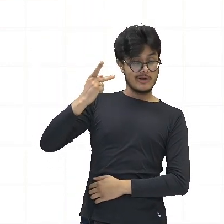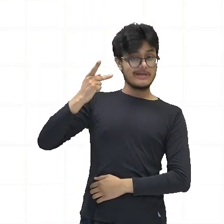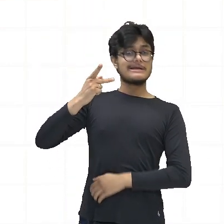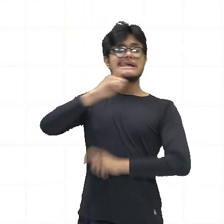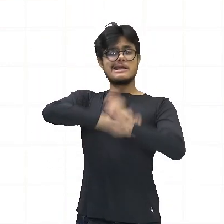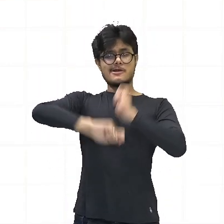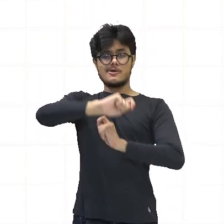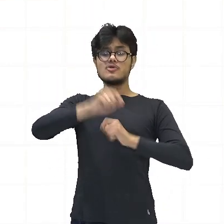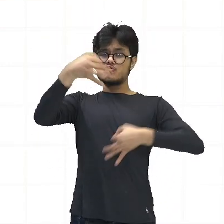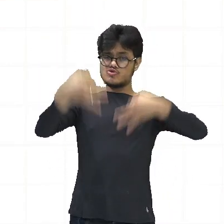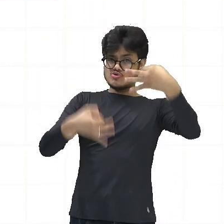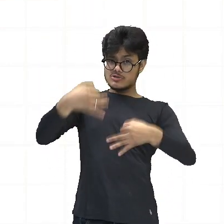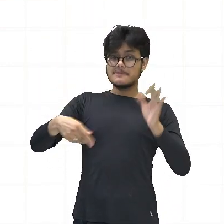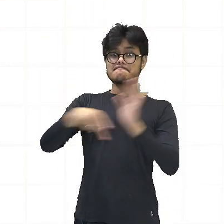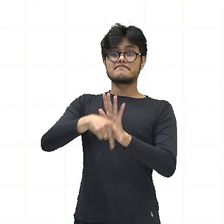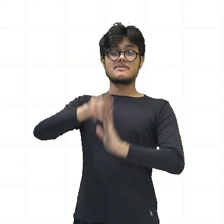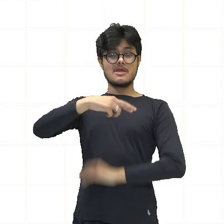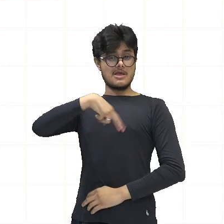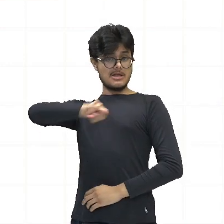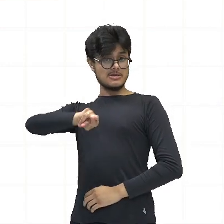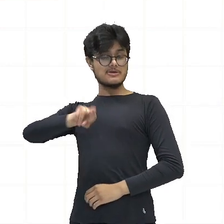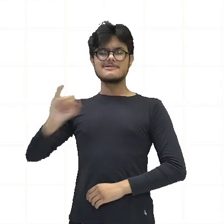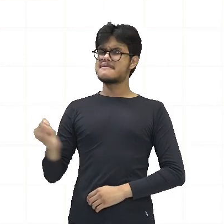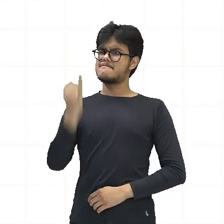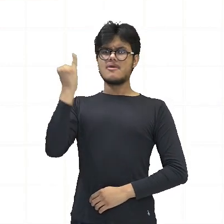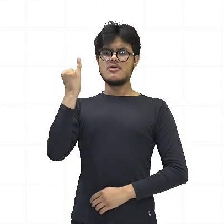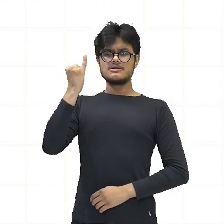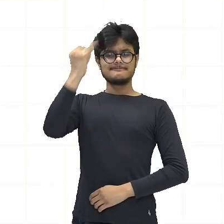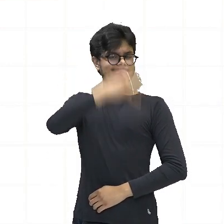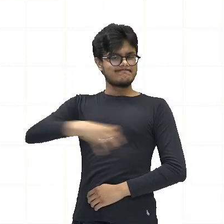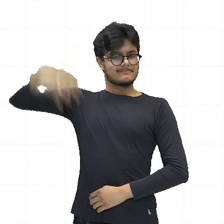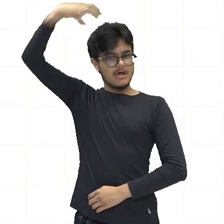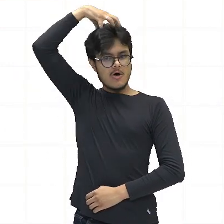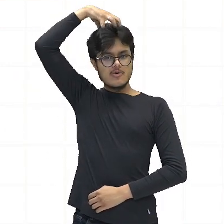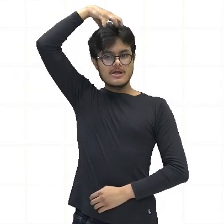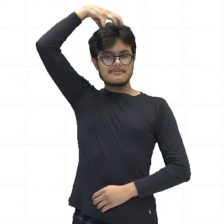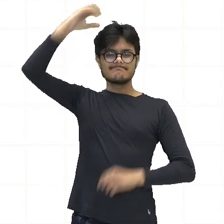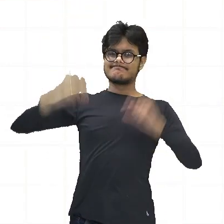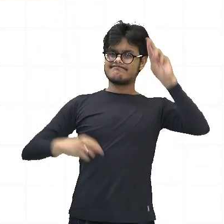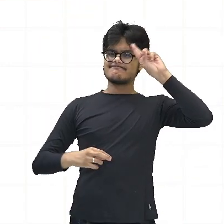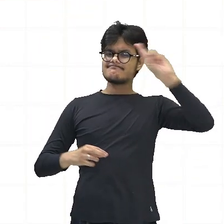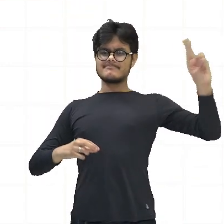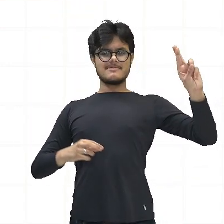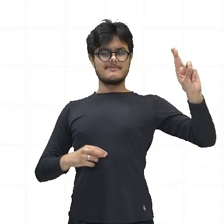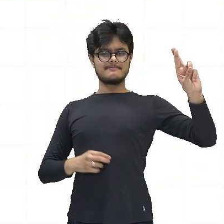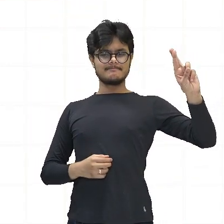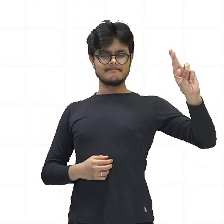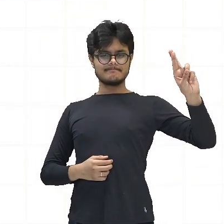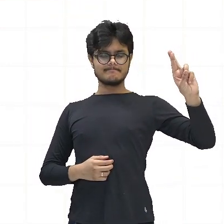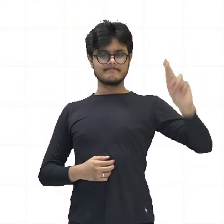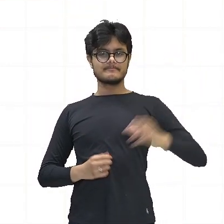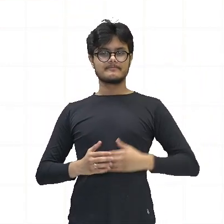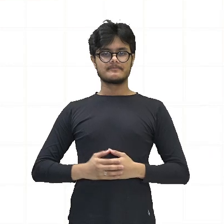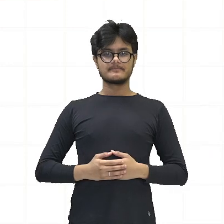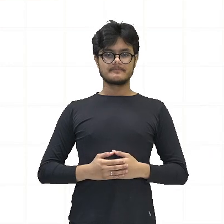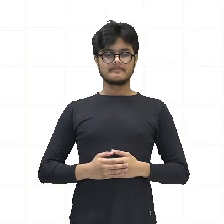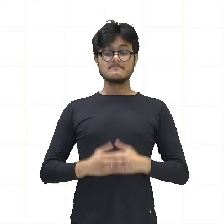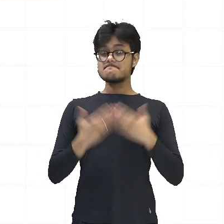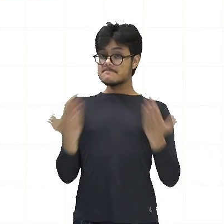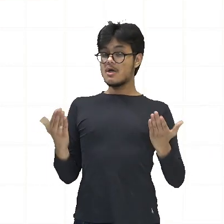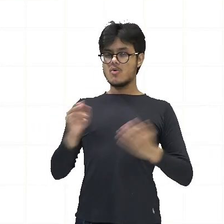de superioridade metropolitana e subserviência colonial. O que isso quer dizer? Que